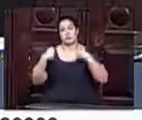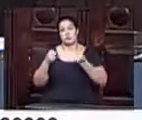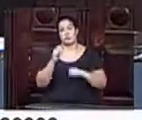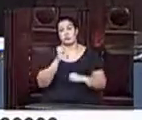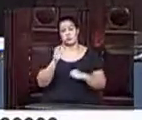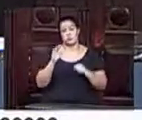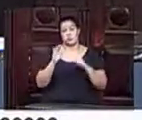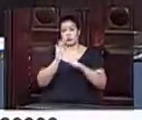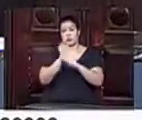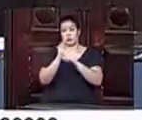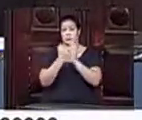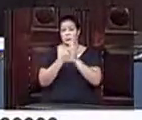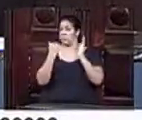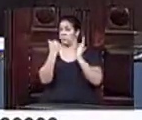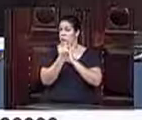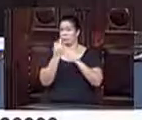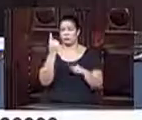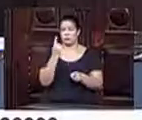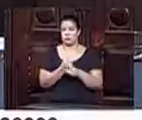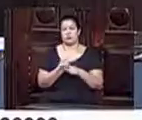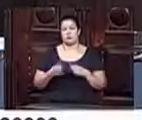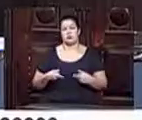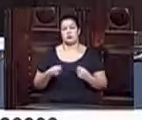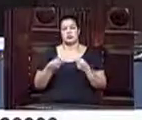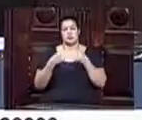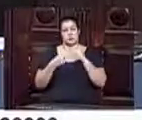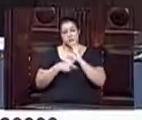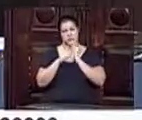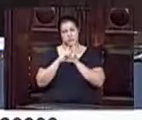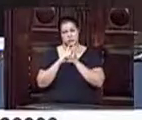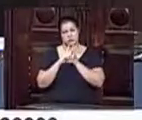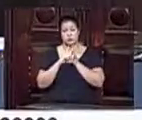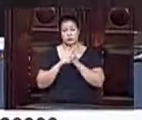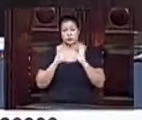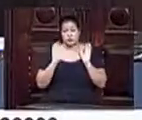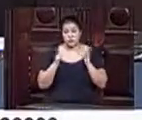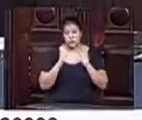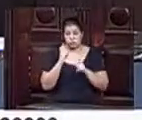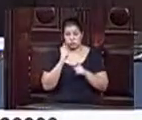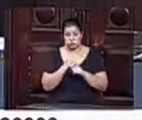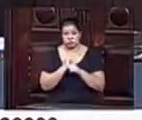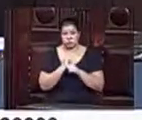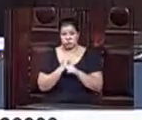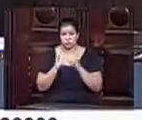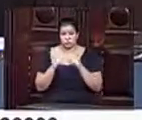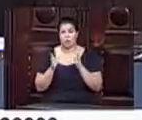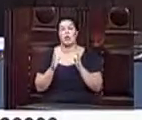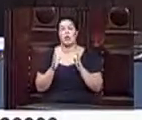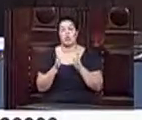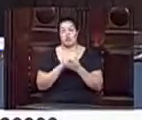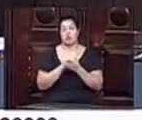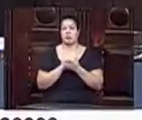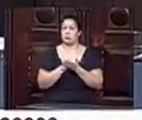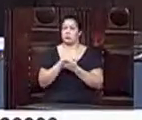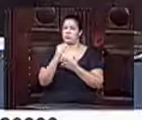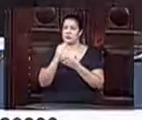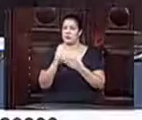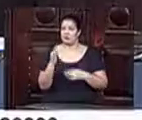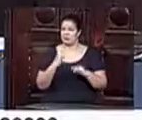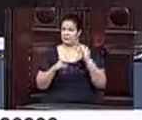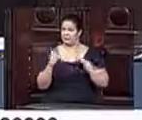dar o diagnóstico precoce. Sem o diagnóstico, nós não podemos iniciar o tratamento. E isso vai